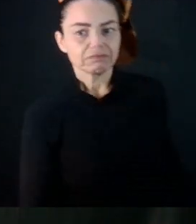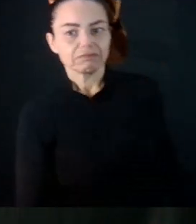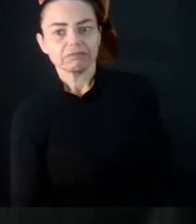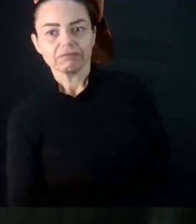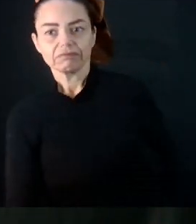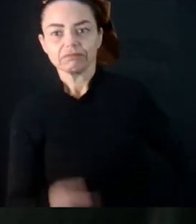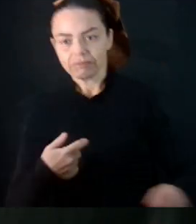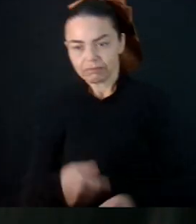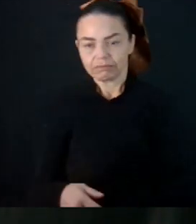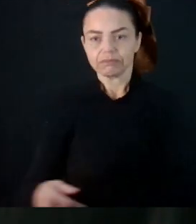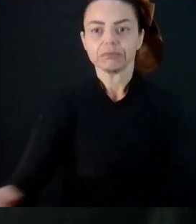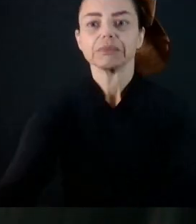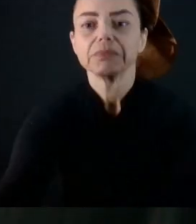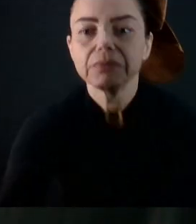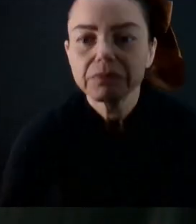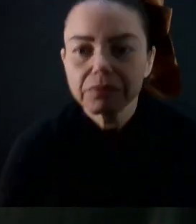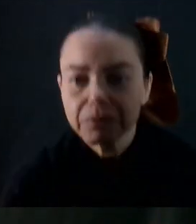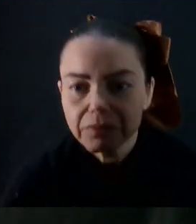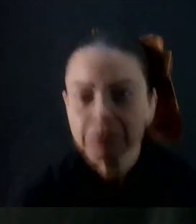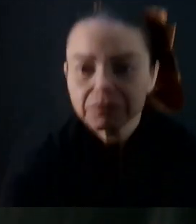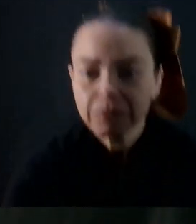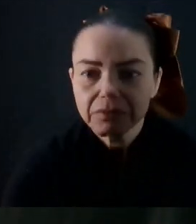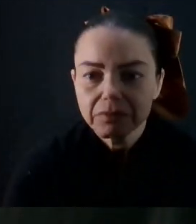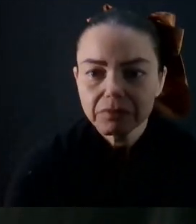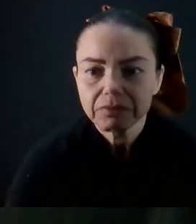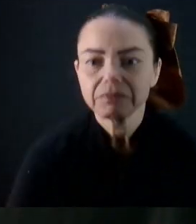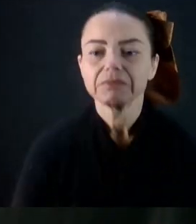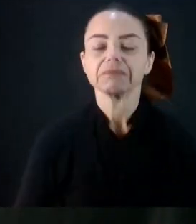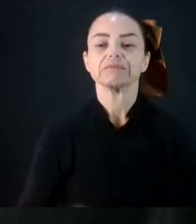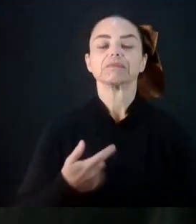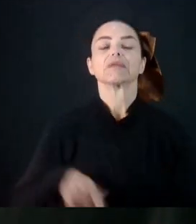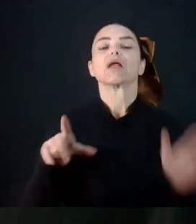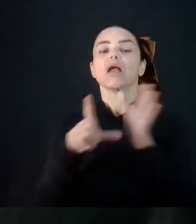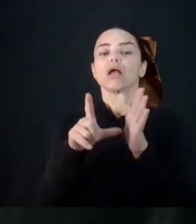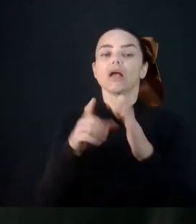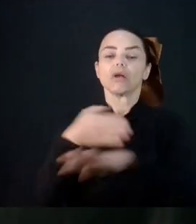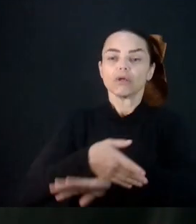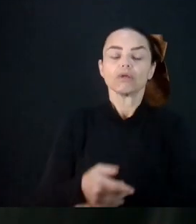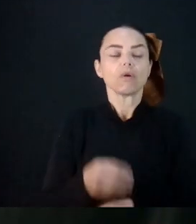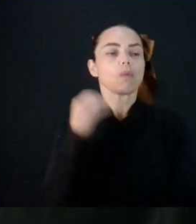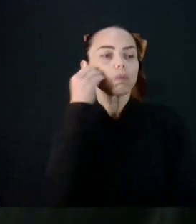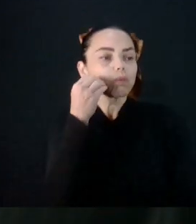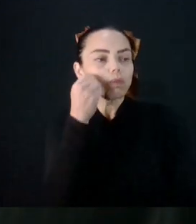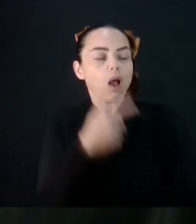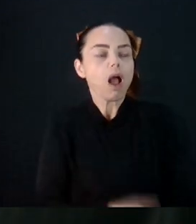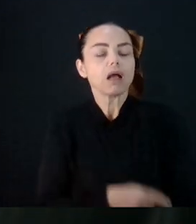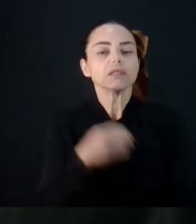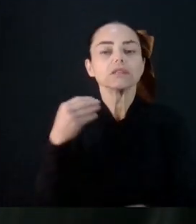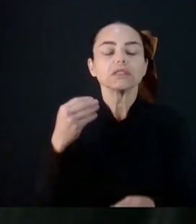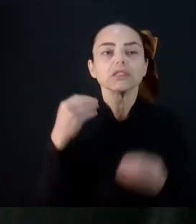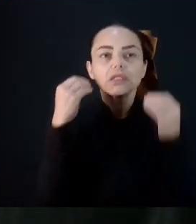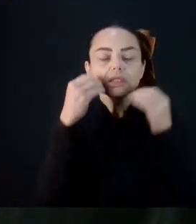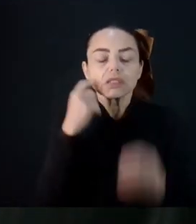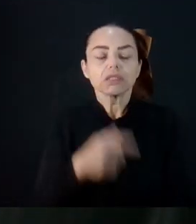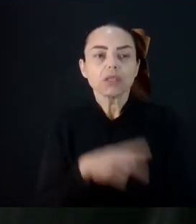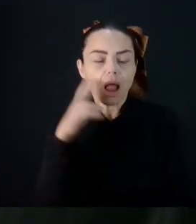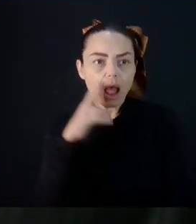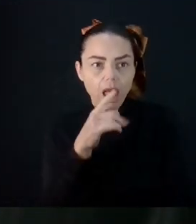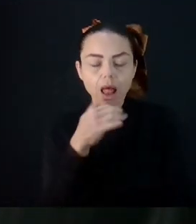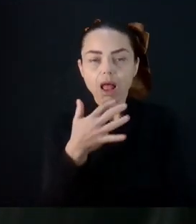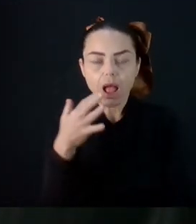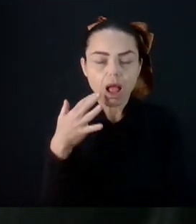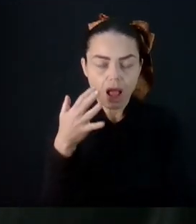com muitas opções de produtos. Você quer testar todos. E aí você imagina uma criança olhando para os produtos da